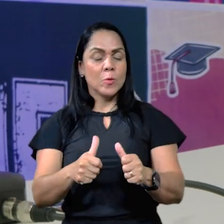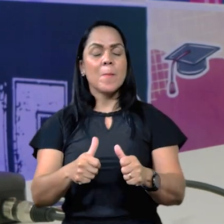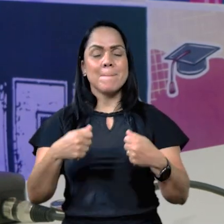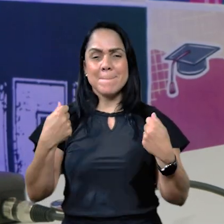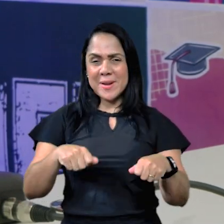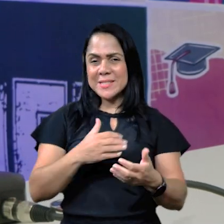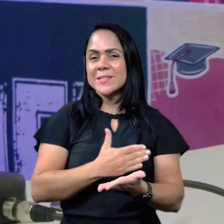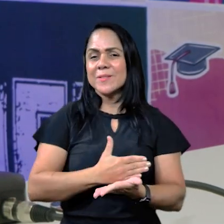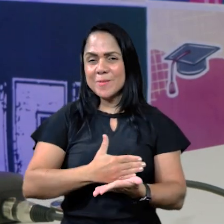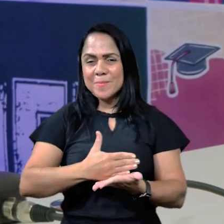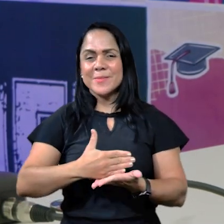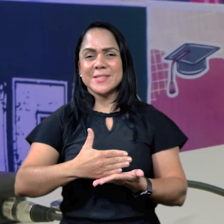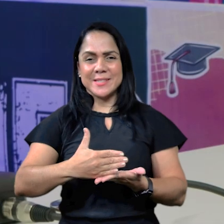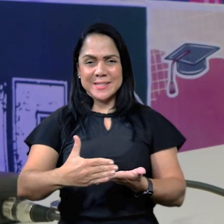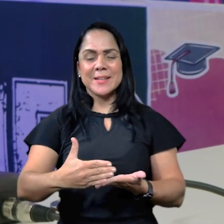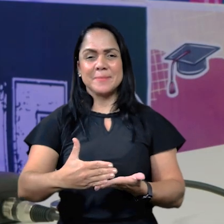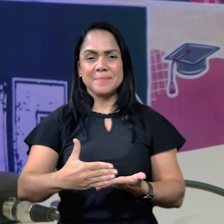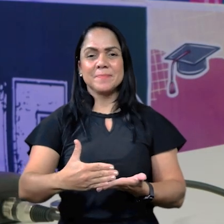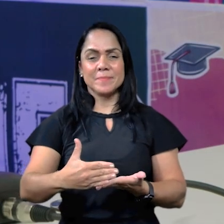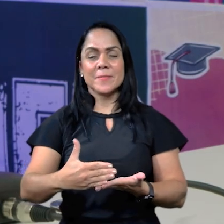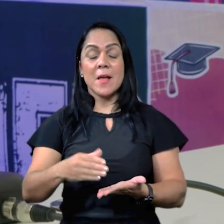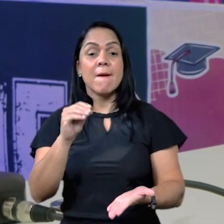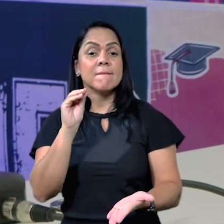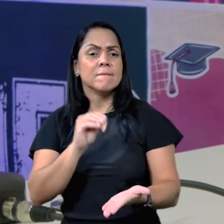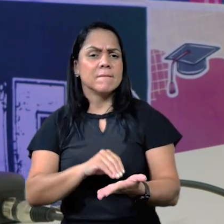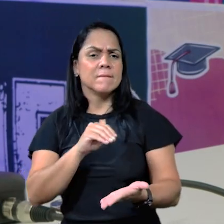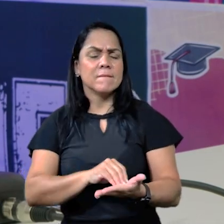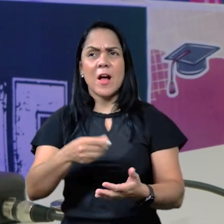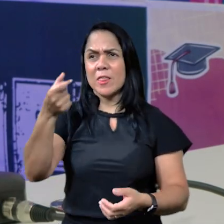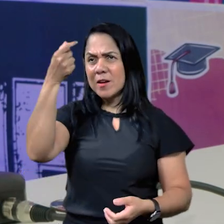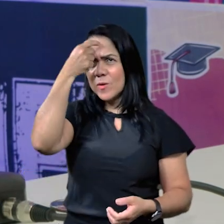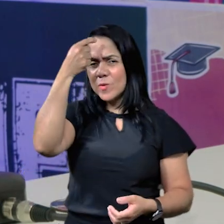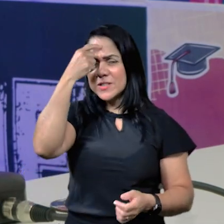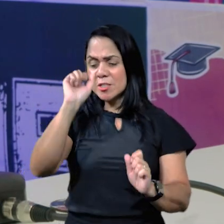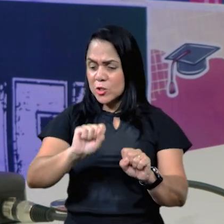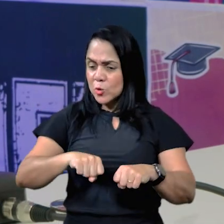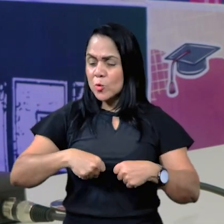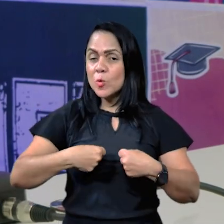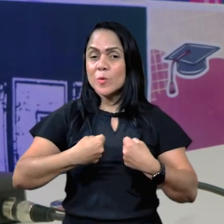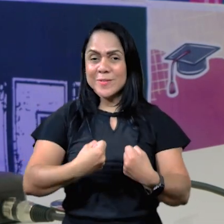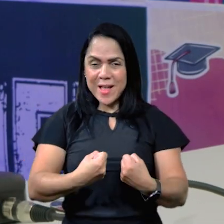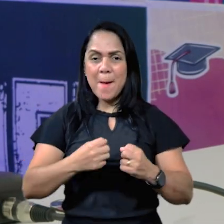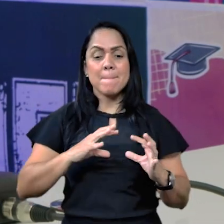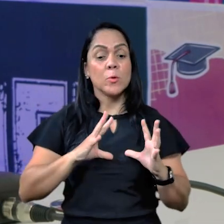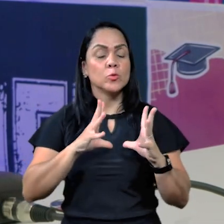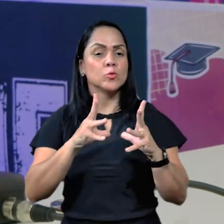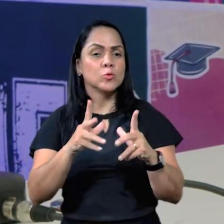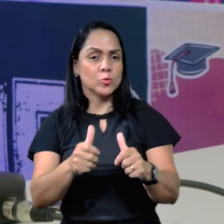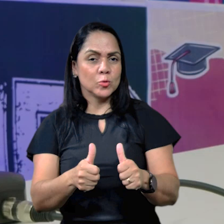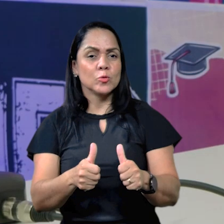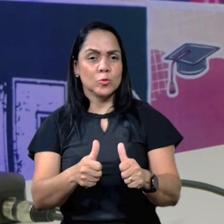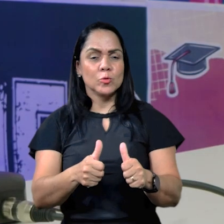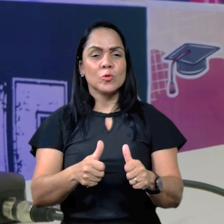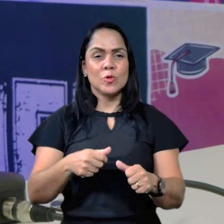ter. Uhum. Porque está faltando muitos essa consciência de lutar não só por você, mas lutar por um todo. E a